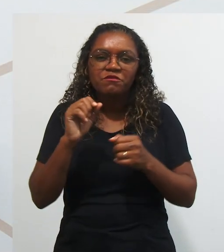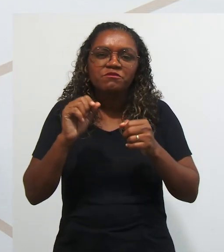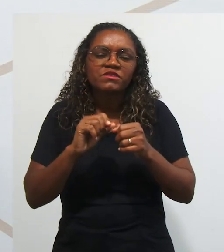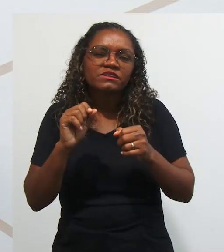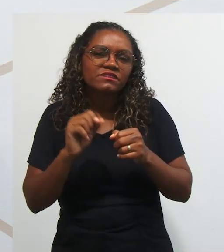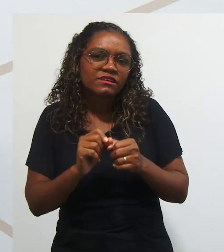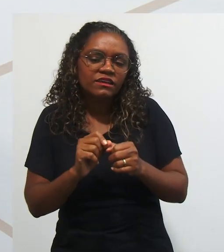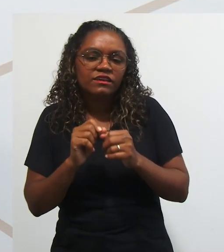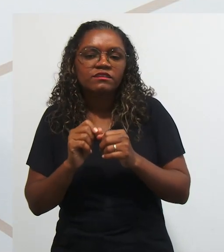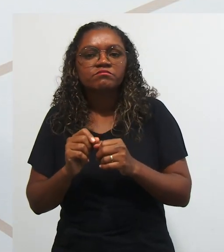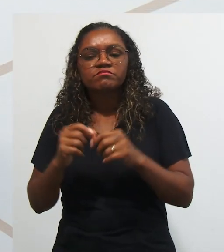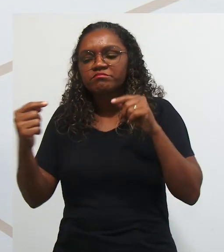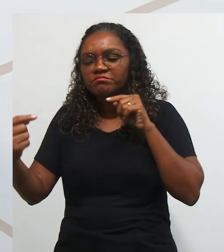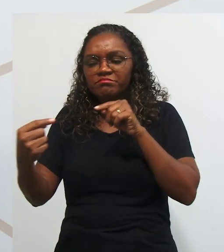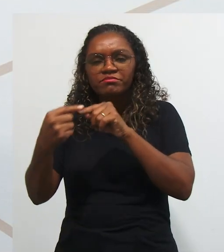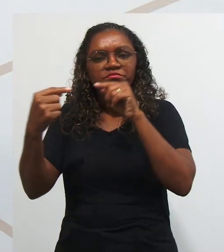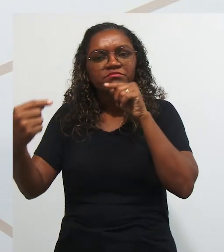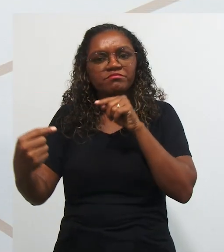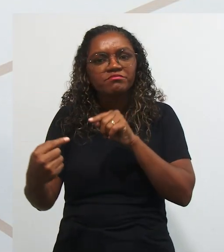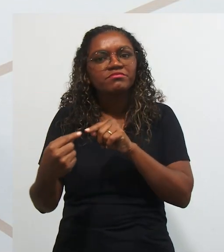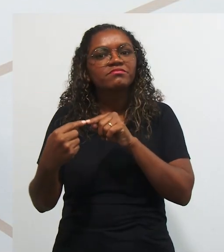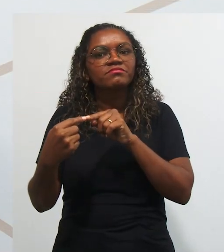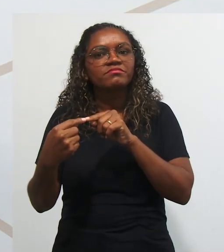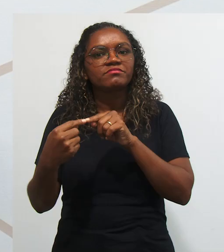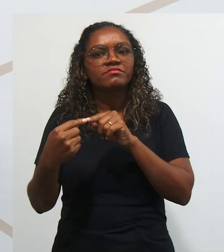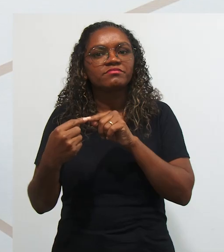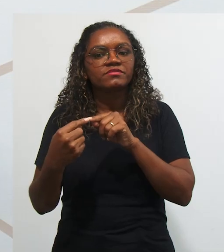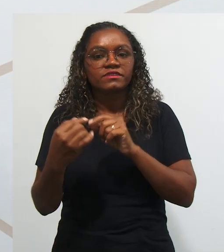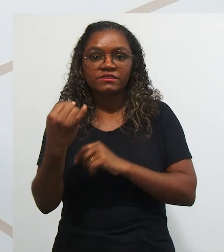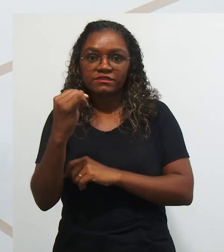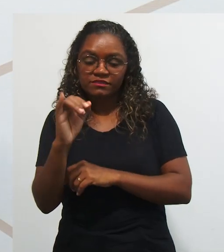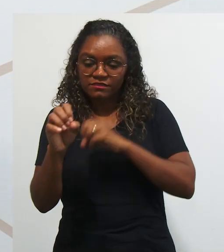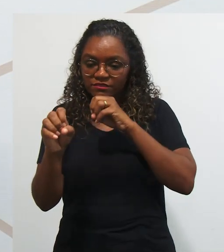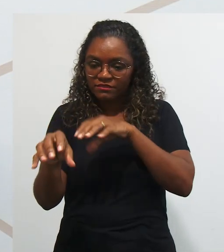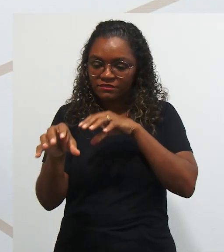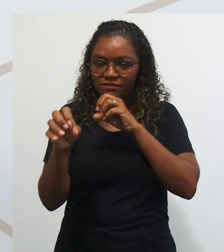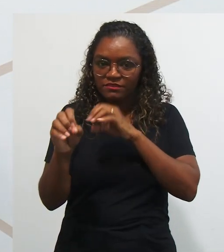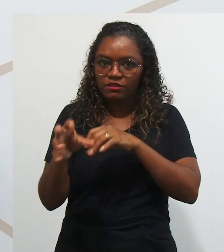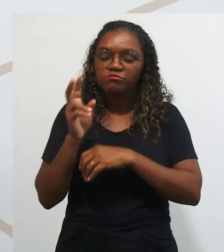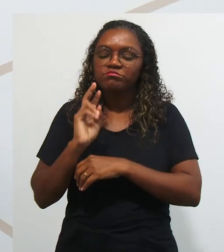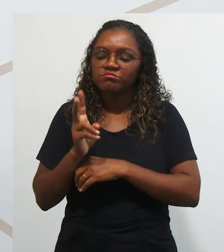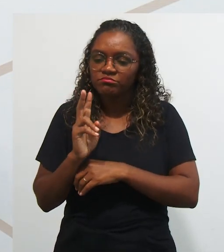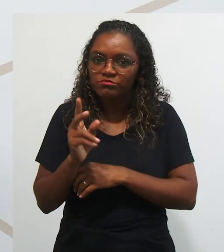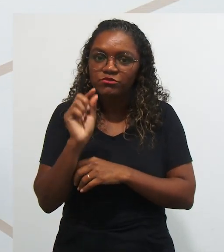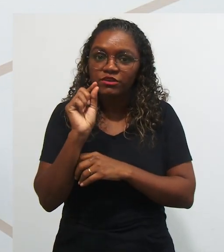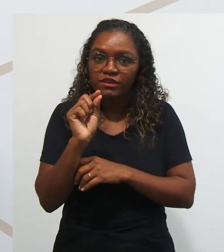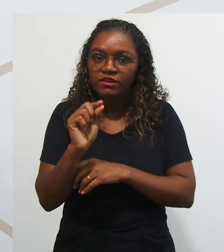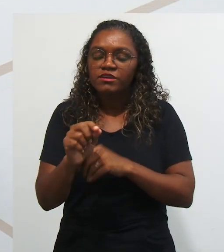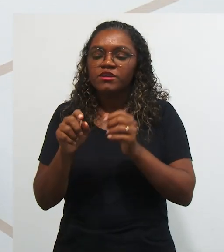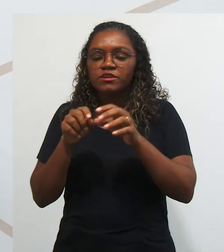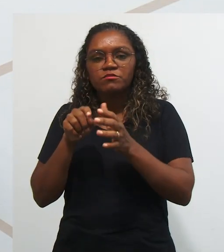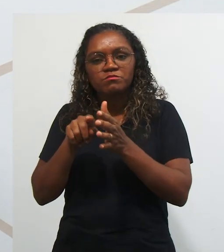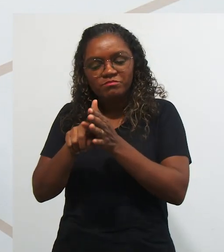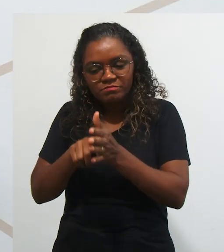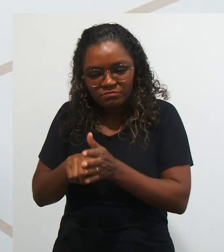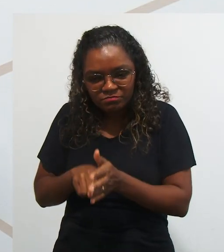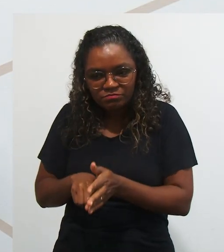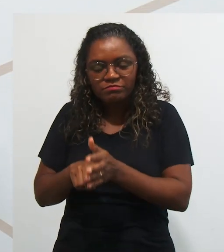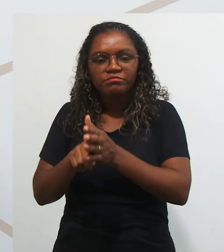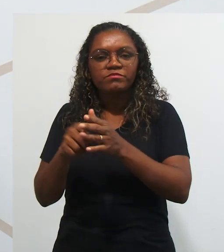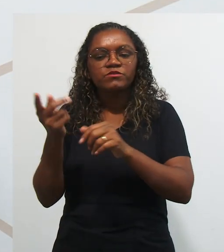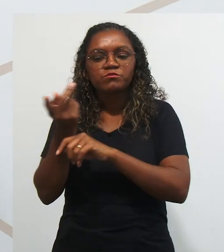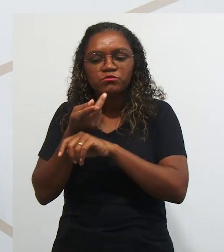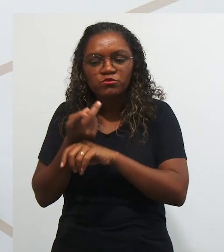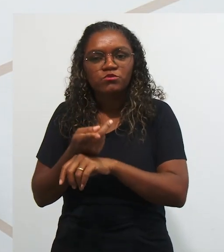se encontram um no corpo do outro. Enquanto ensino, continuo buscando,